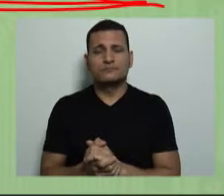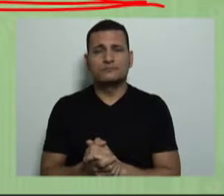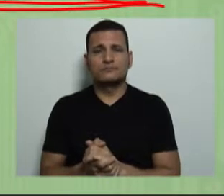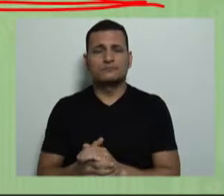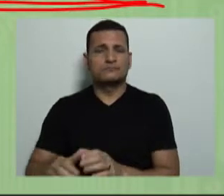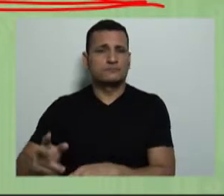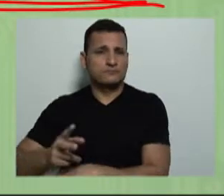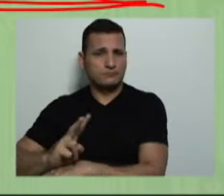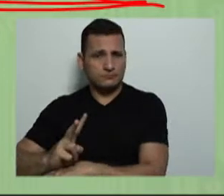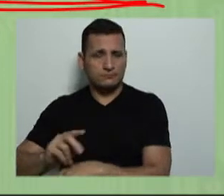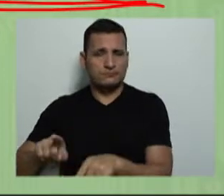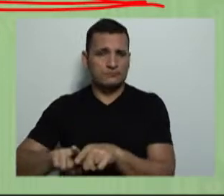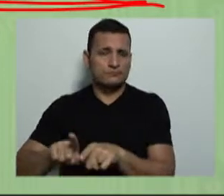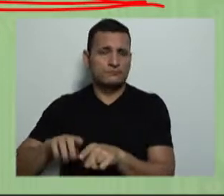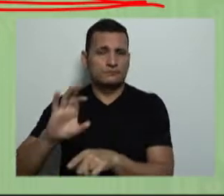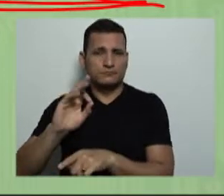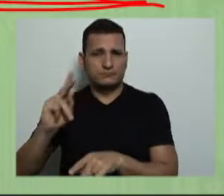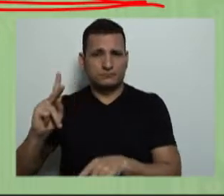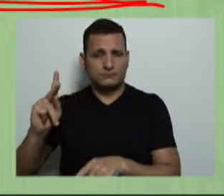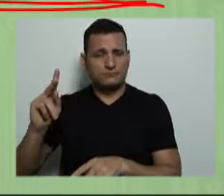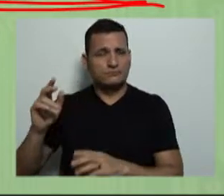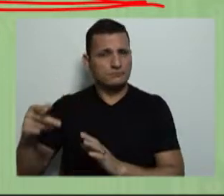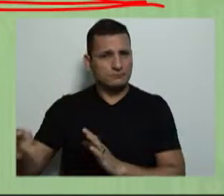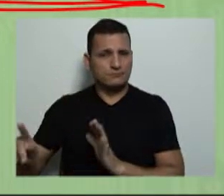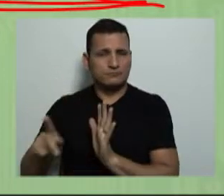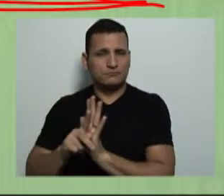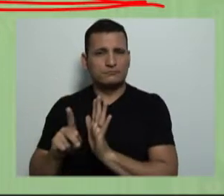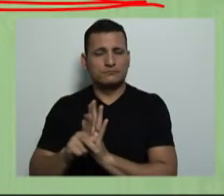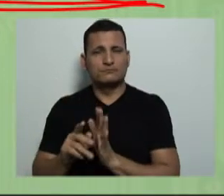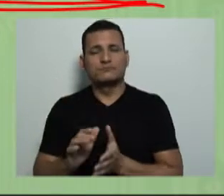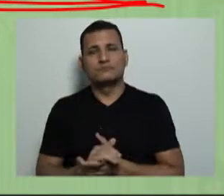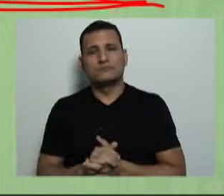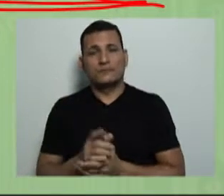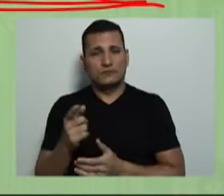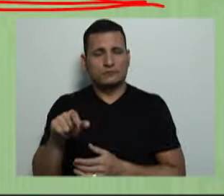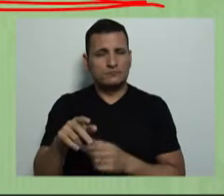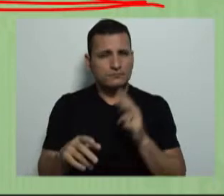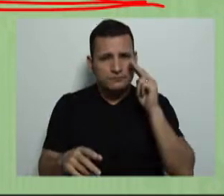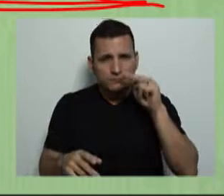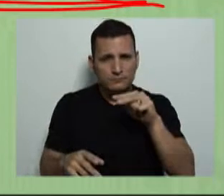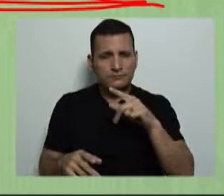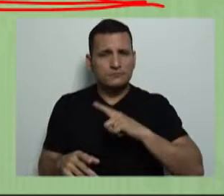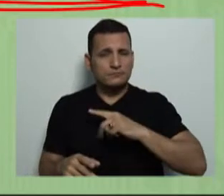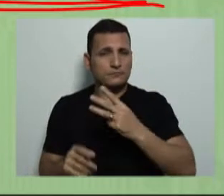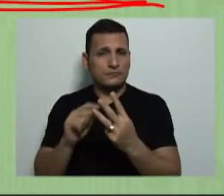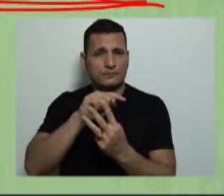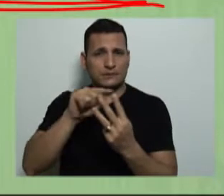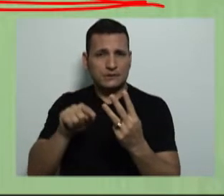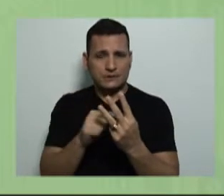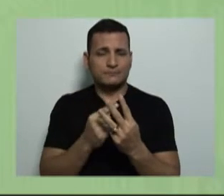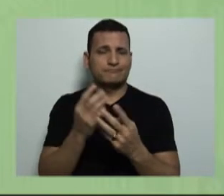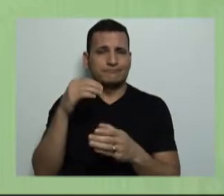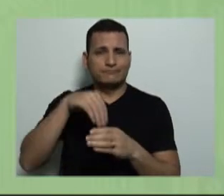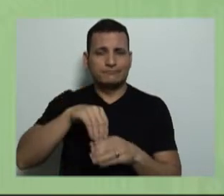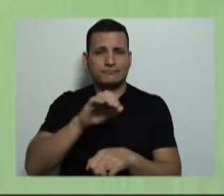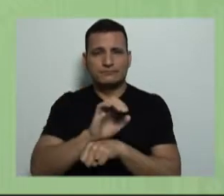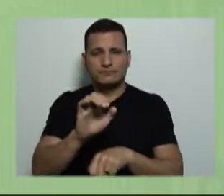parte concedente. Então vejam, pessoal, que temos aí essas três necessidades.